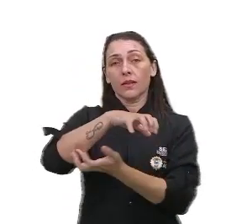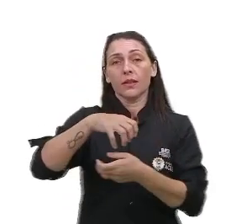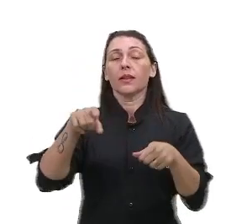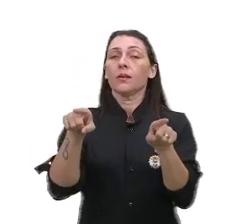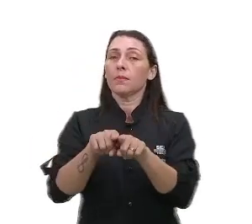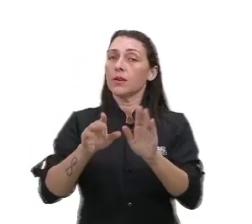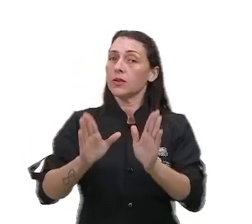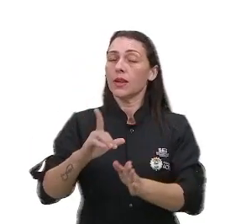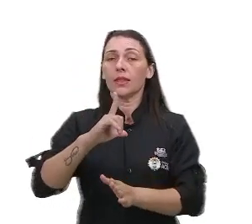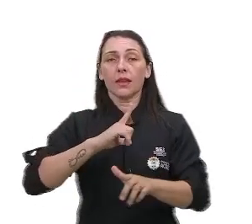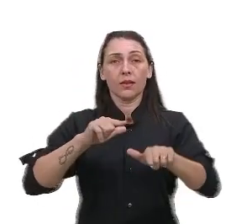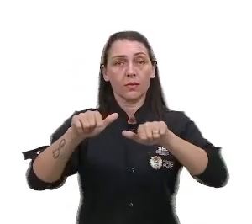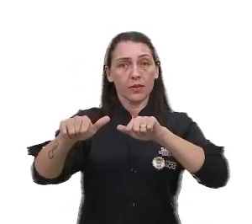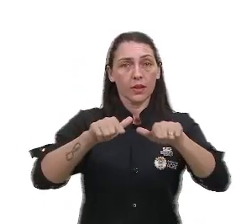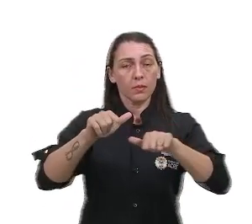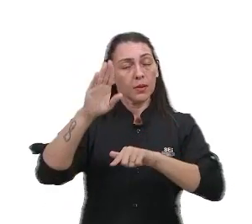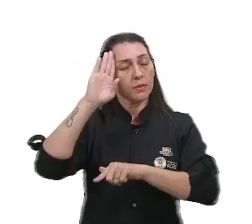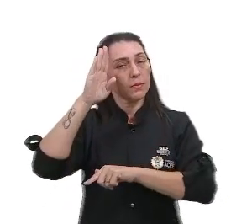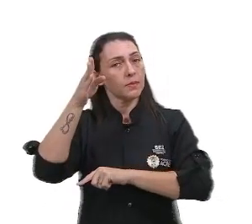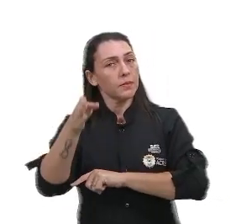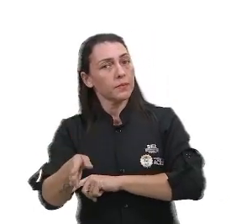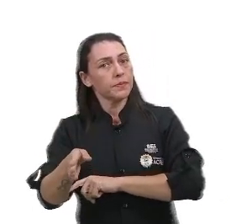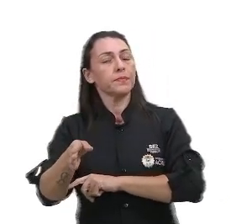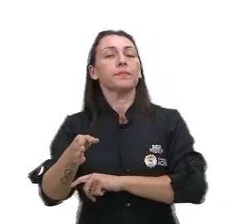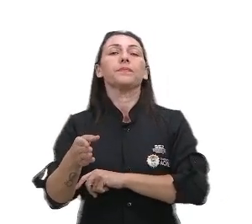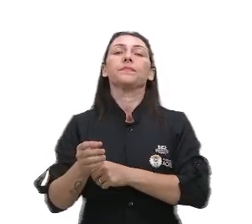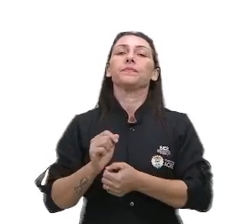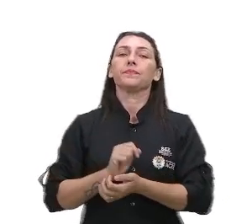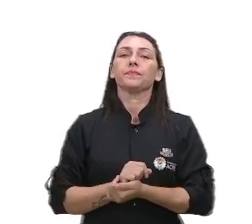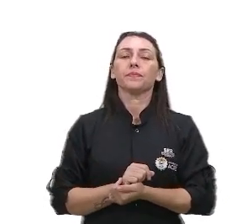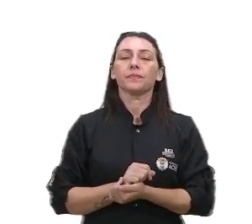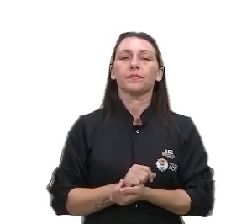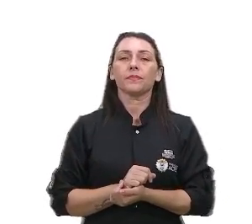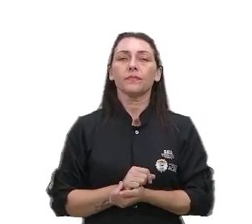já tem aí um trabalho principalmente voltado